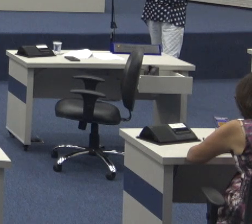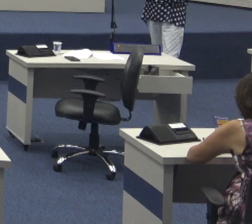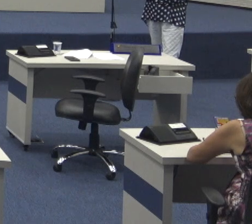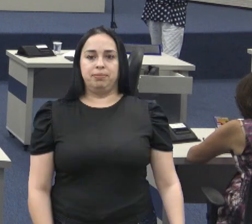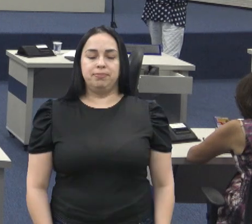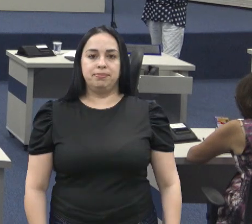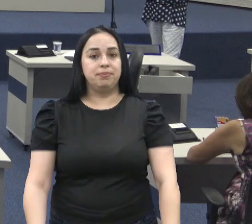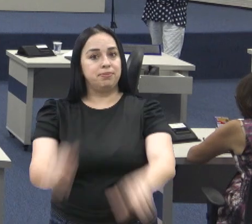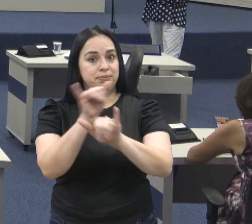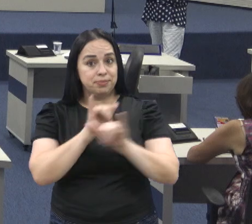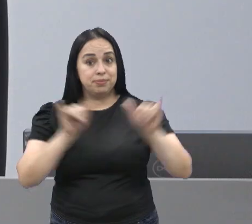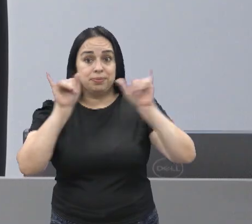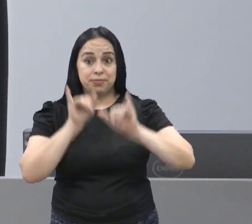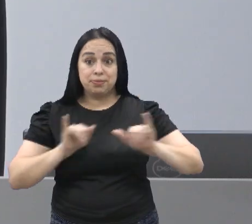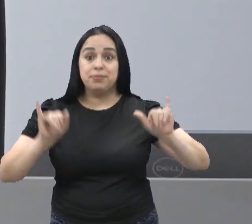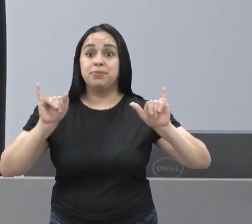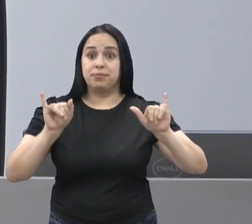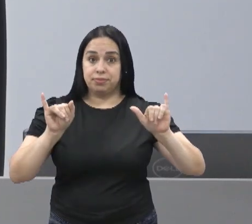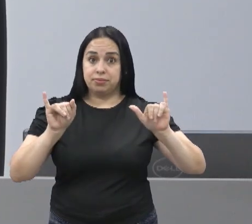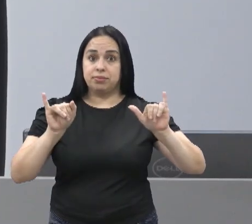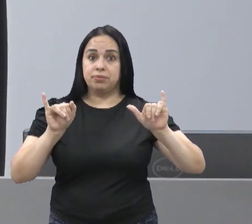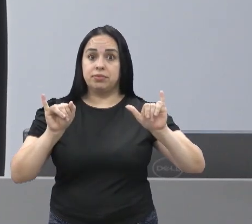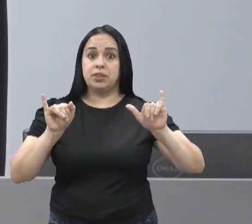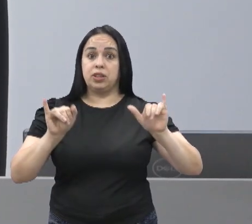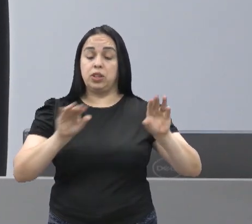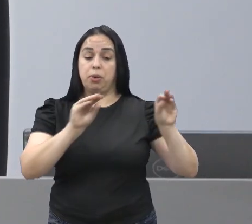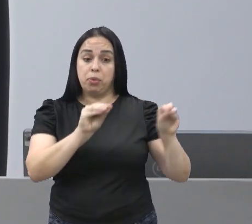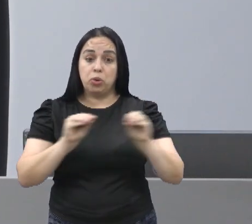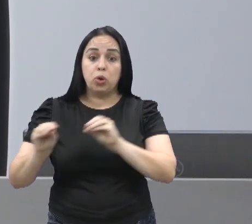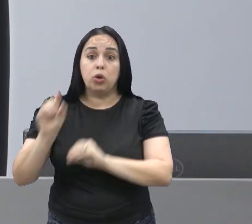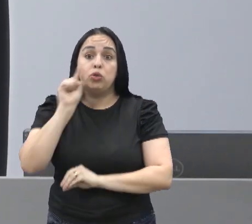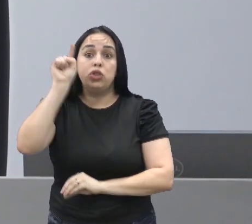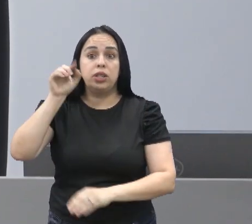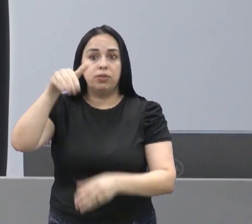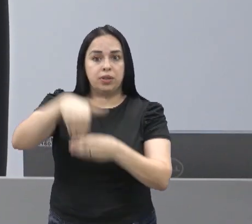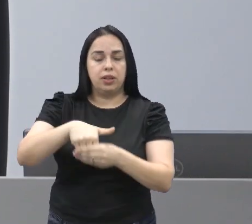Informa aos senhores vereadores que, estando adiados os processos número